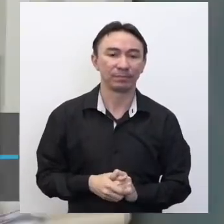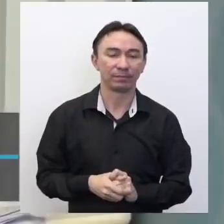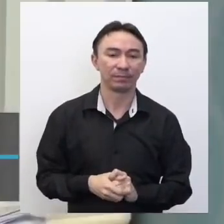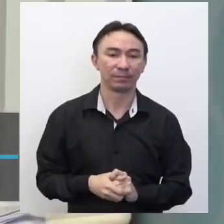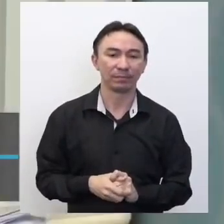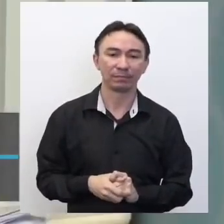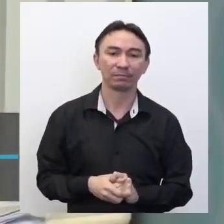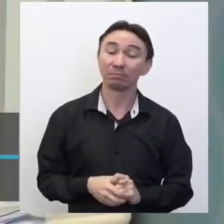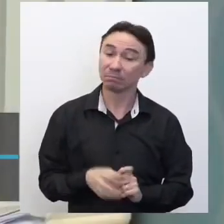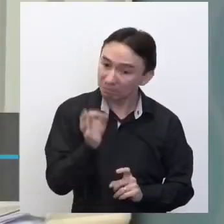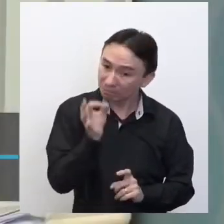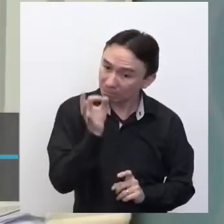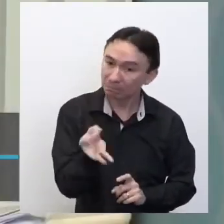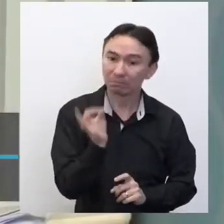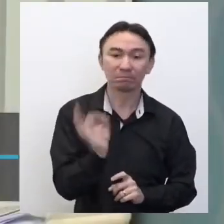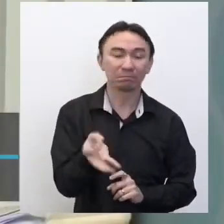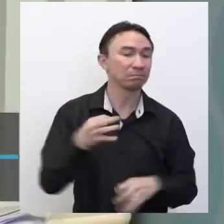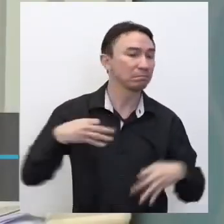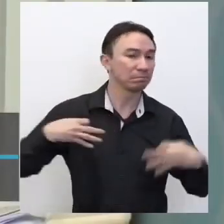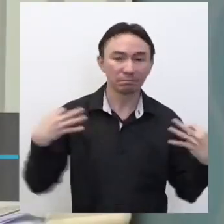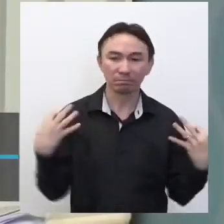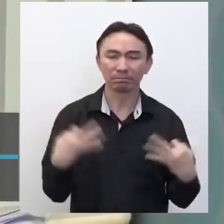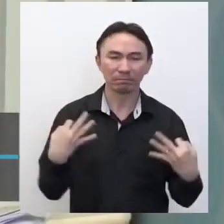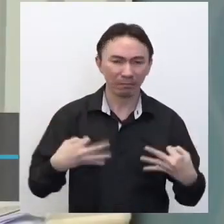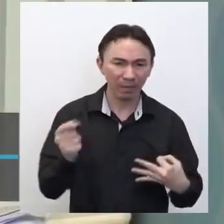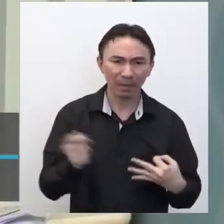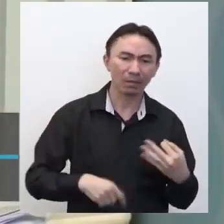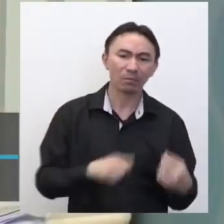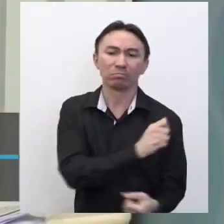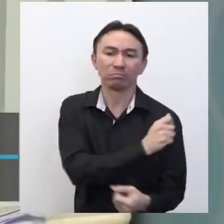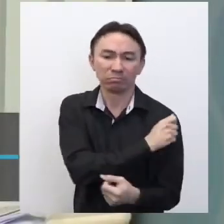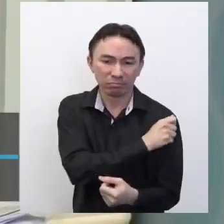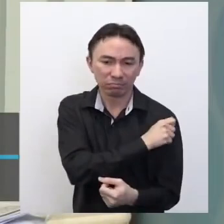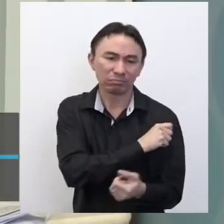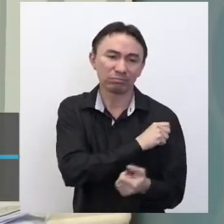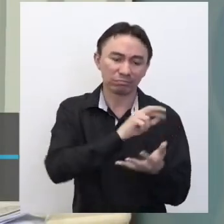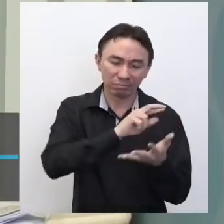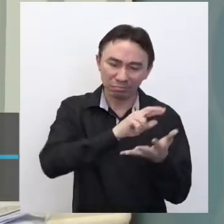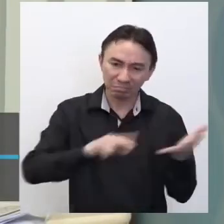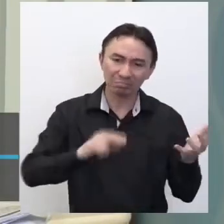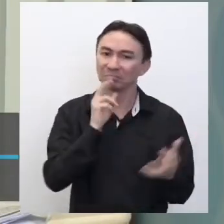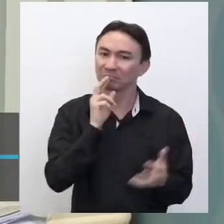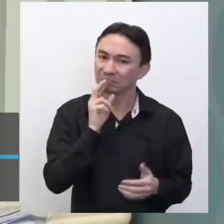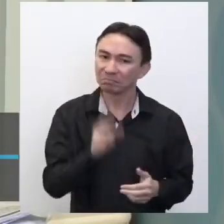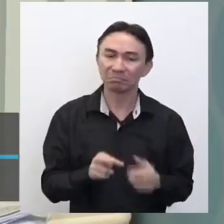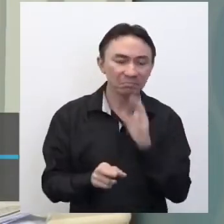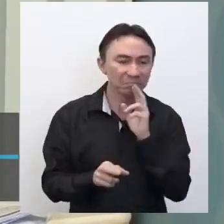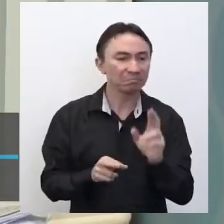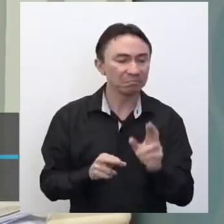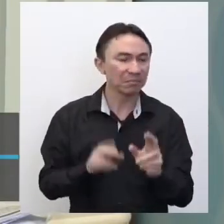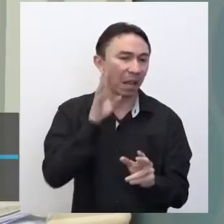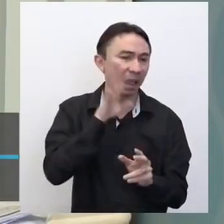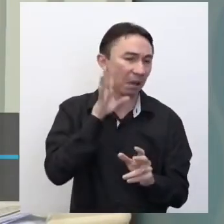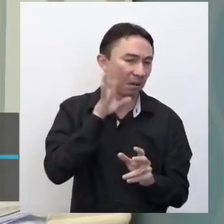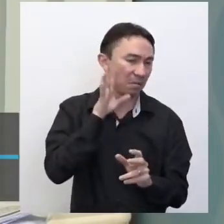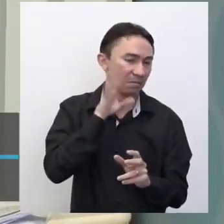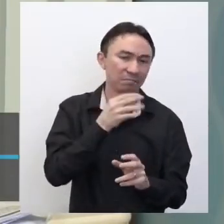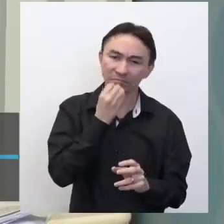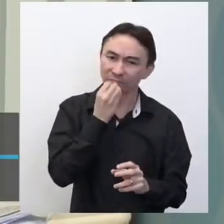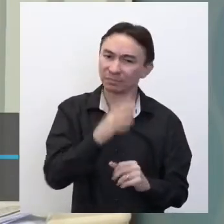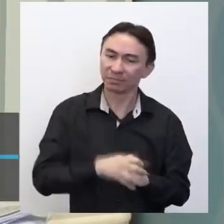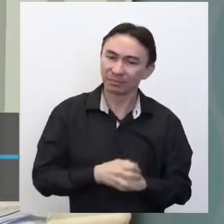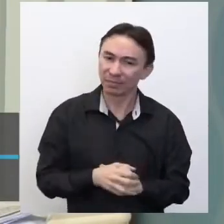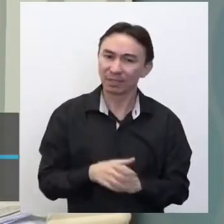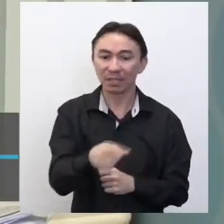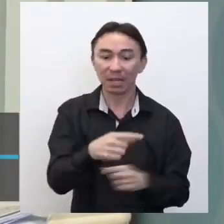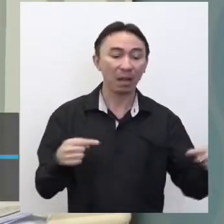Perfeito, Marconi, perfeito. Érica, Lucas, vários alunos trouxeram respostas muito legais e que estão bem dentro